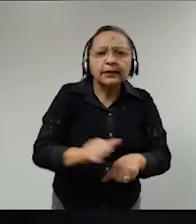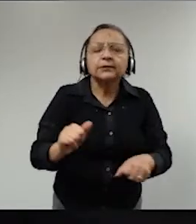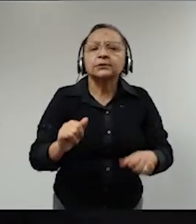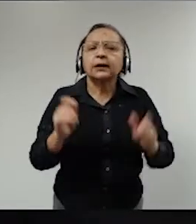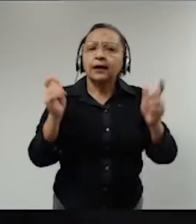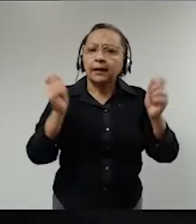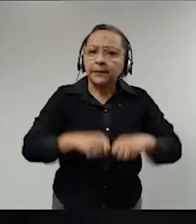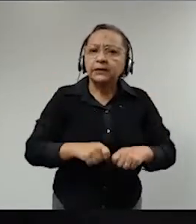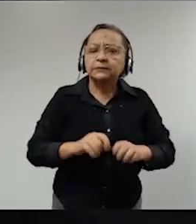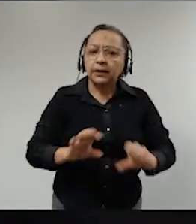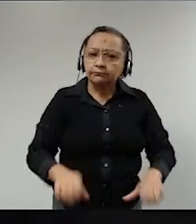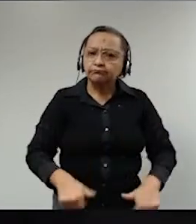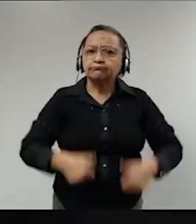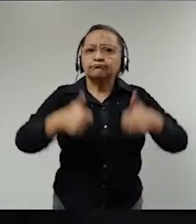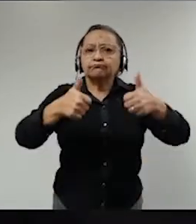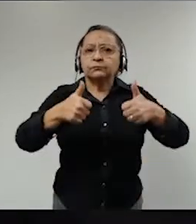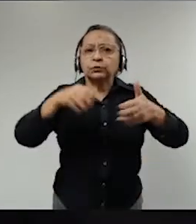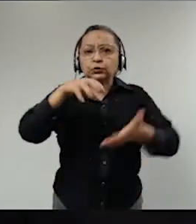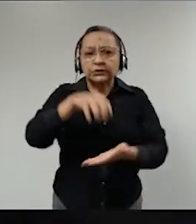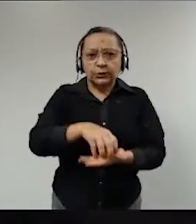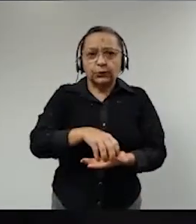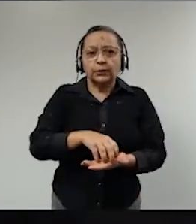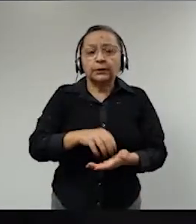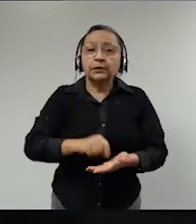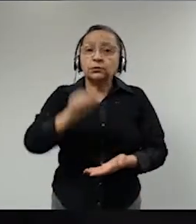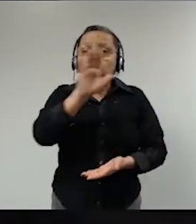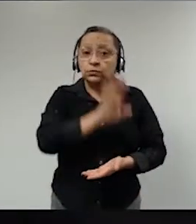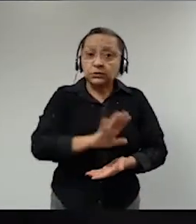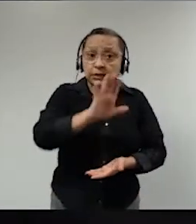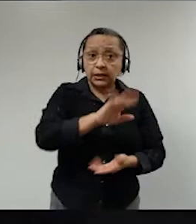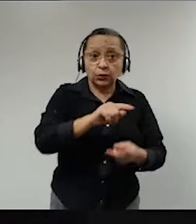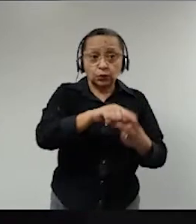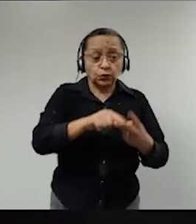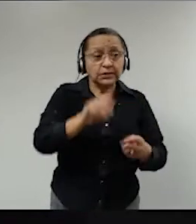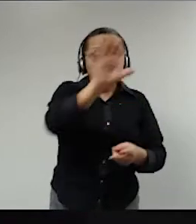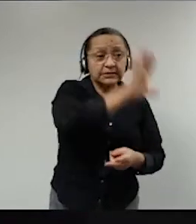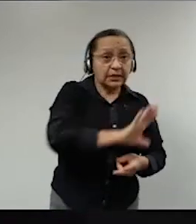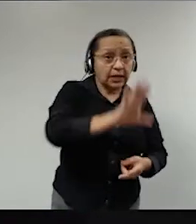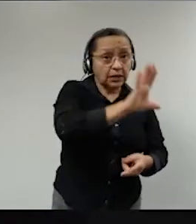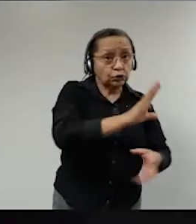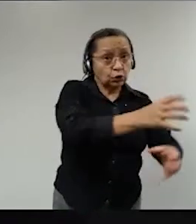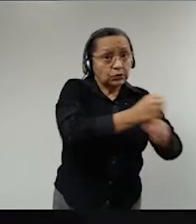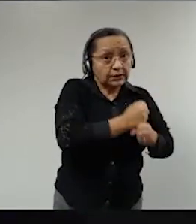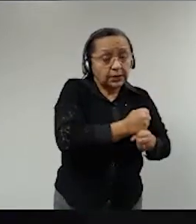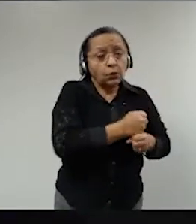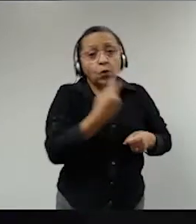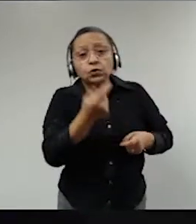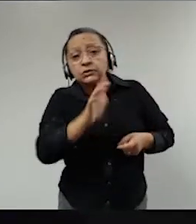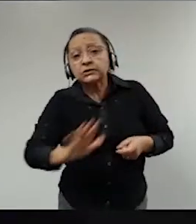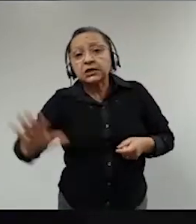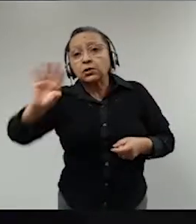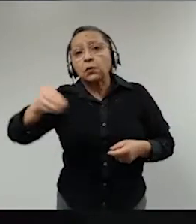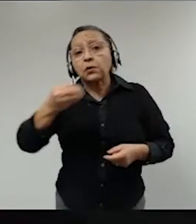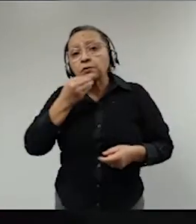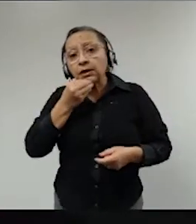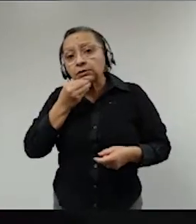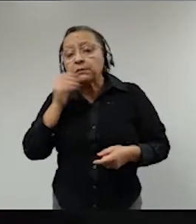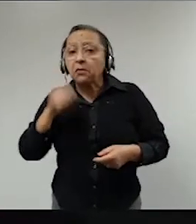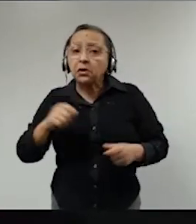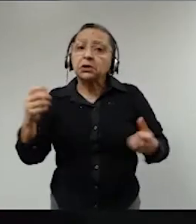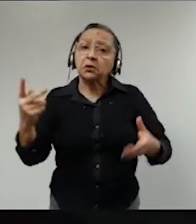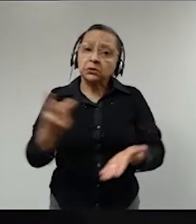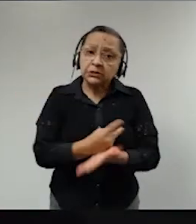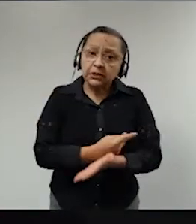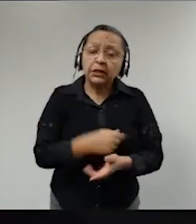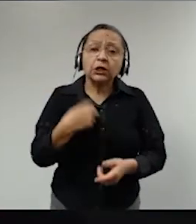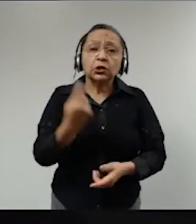estabilizar o setor em referência. Tanto num cenário quanto em outro, o CAD seguirá acompanhando